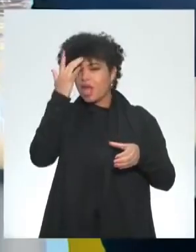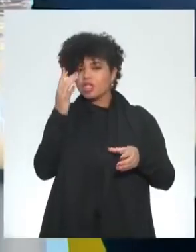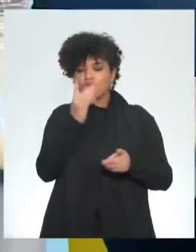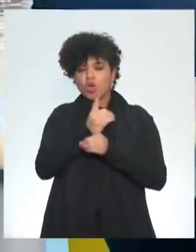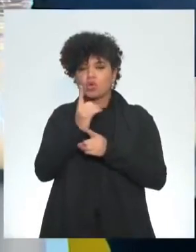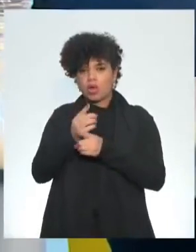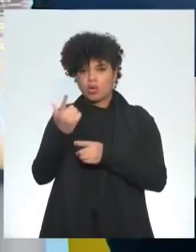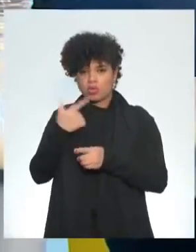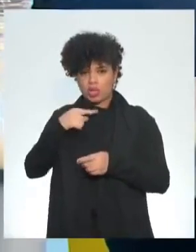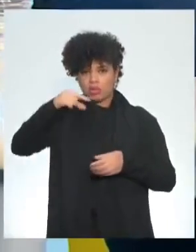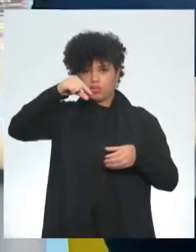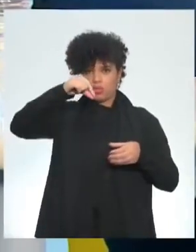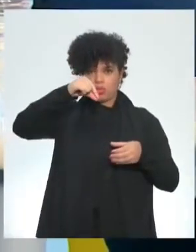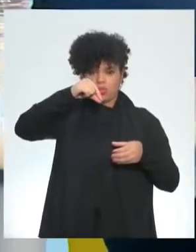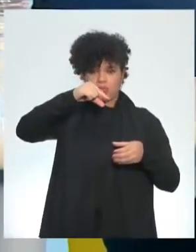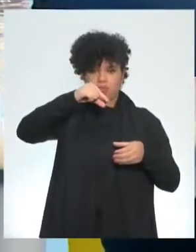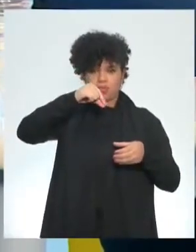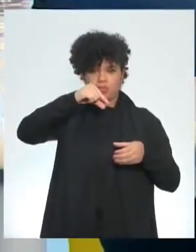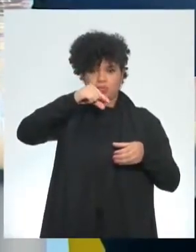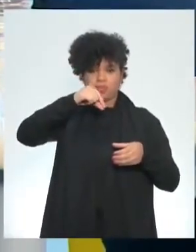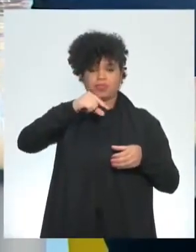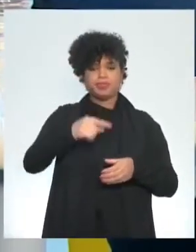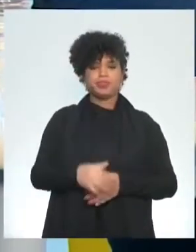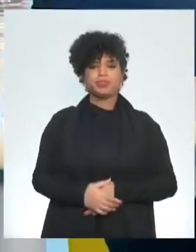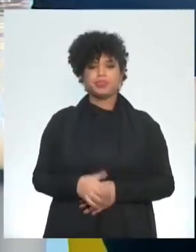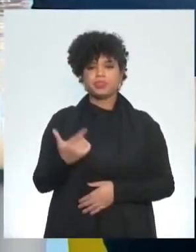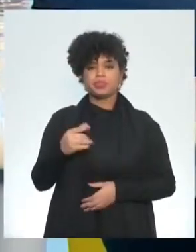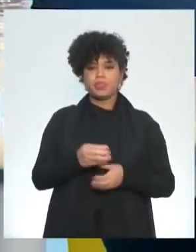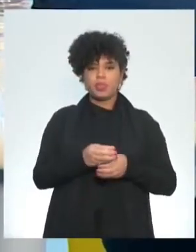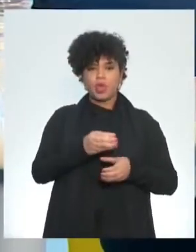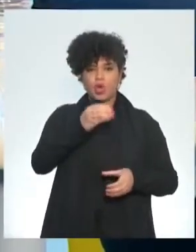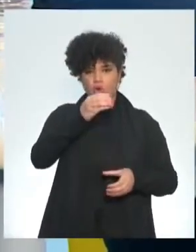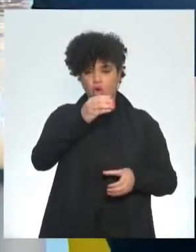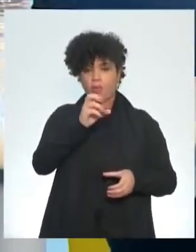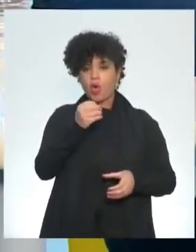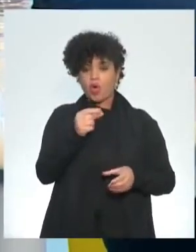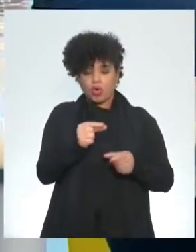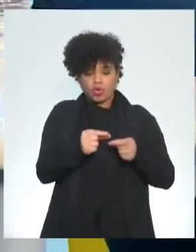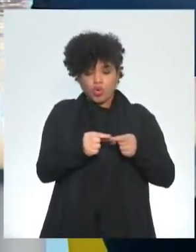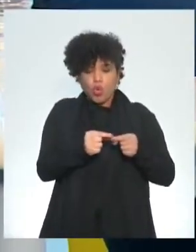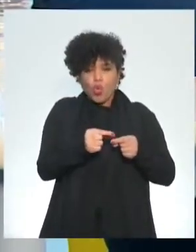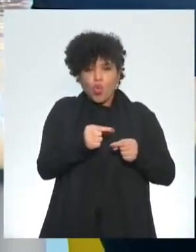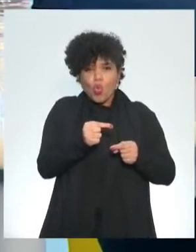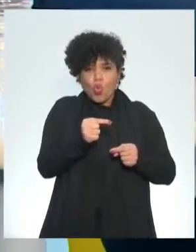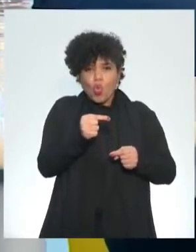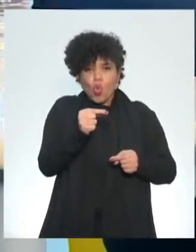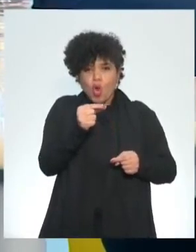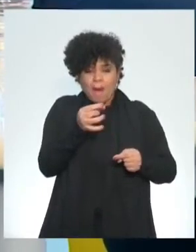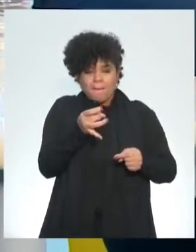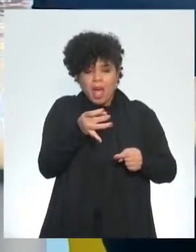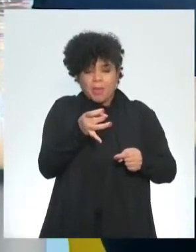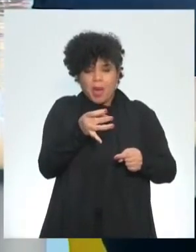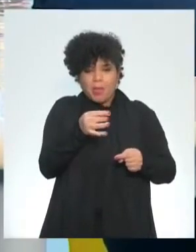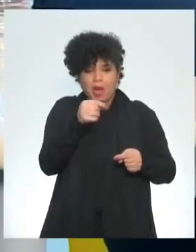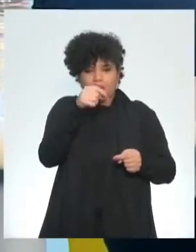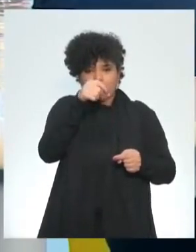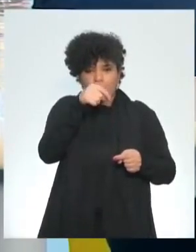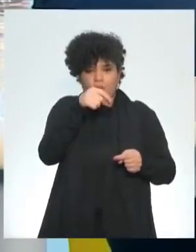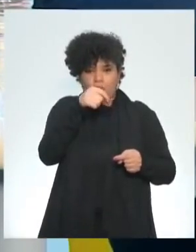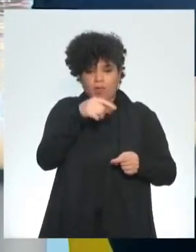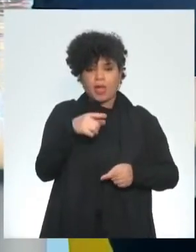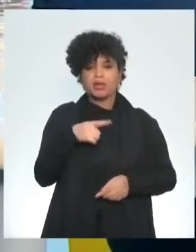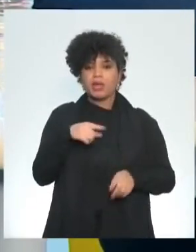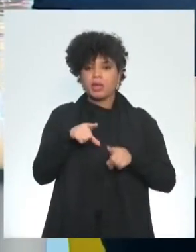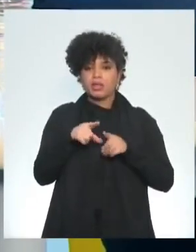encontrar. Copo, ou pode usar o becker, se a escola tiver, mas o copinho de vidro também dá para usar. O tubo